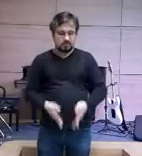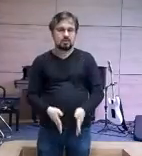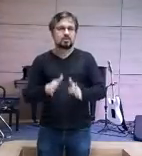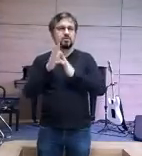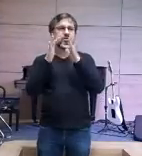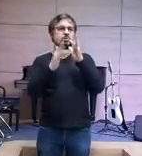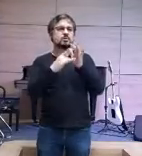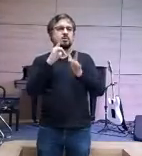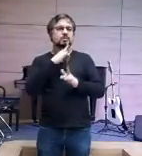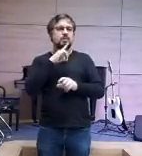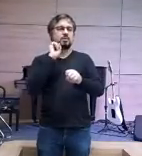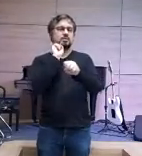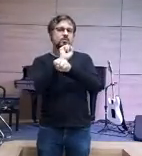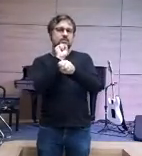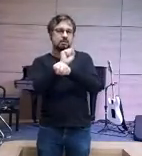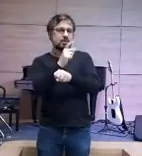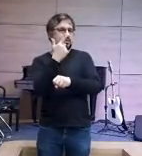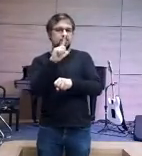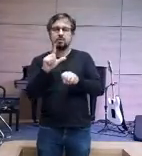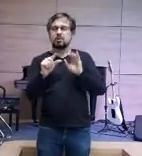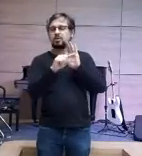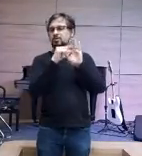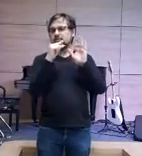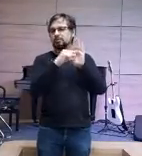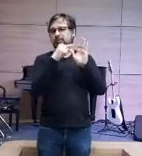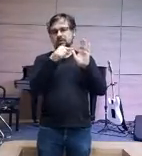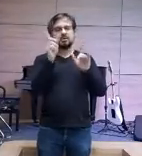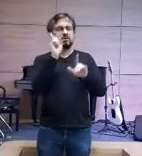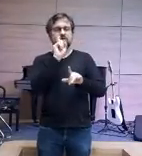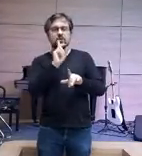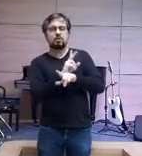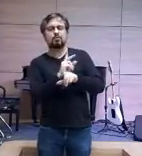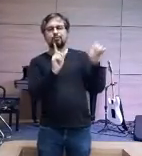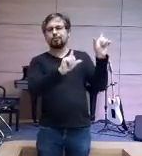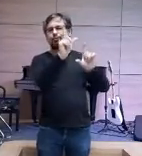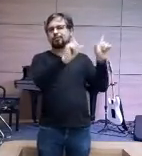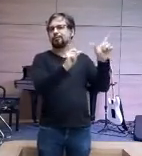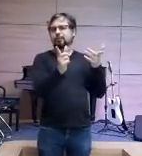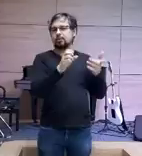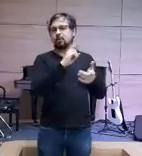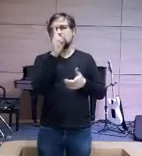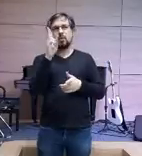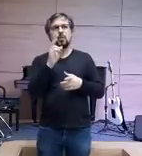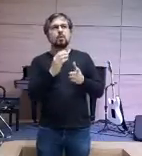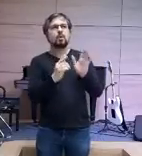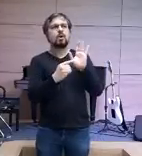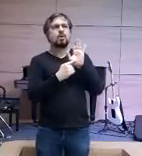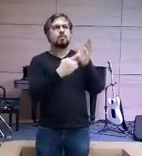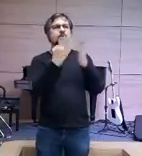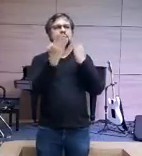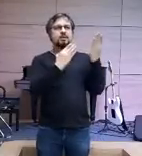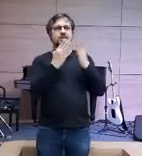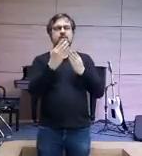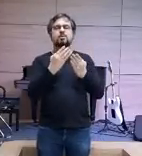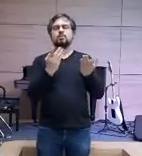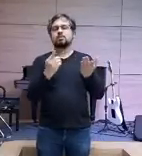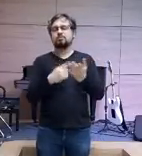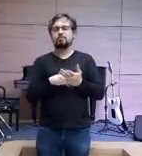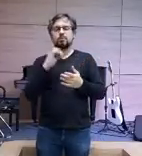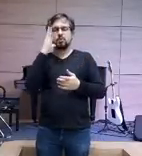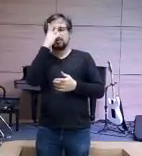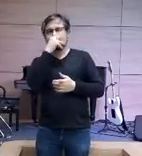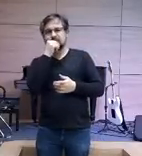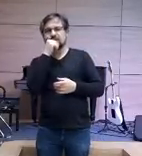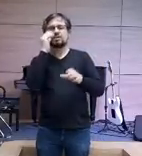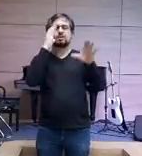esperança mas não só no texto não só um filme não só não apresentação de um coral Não só em belas